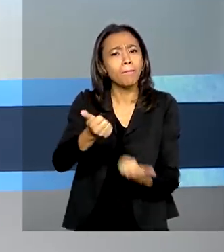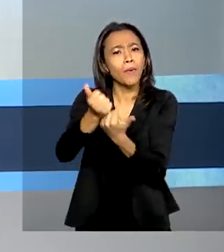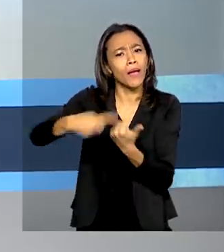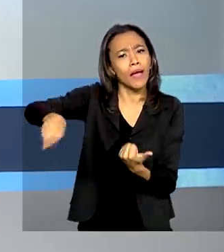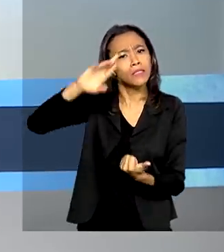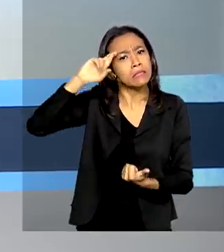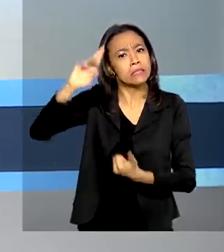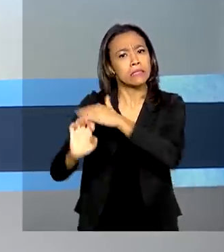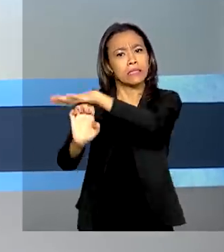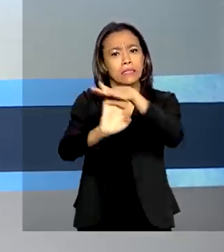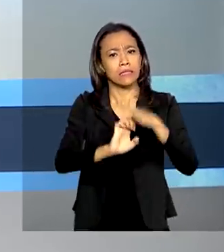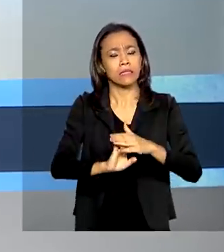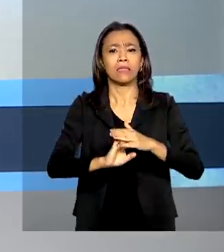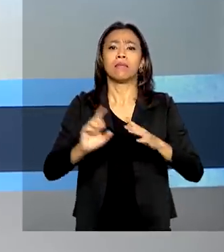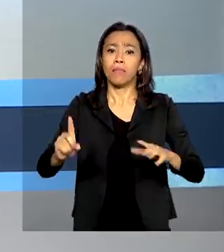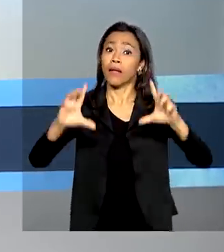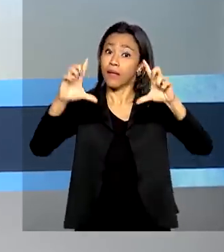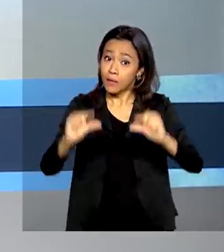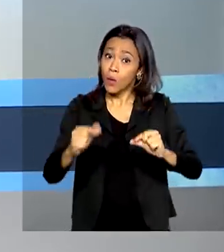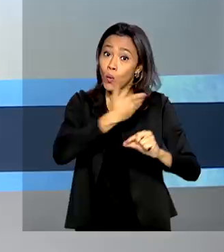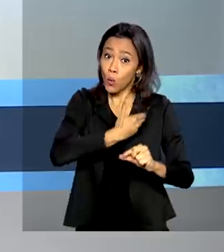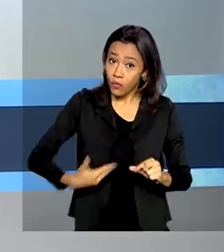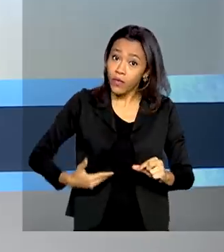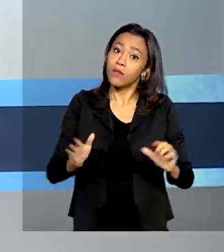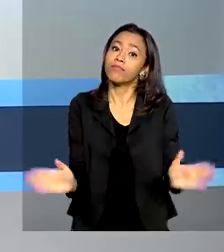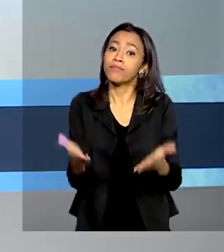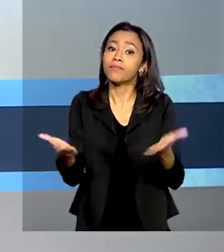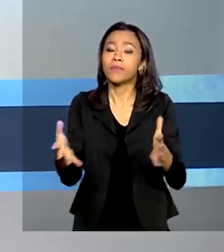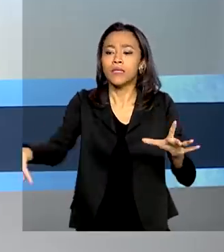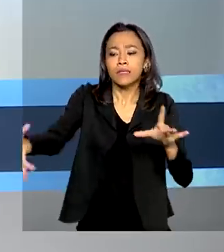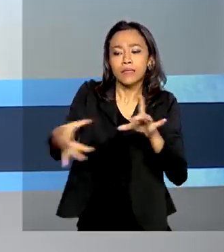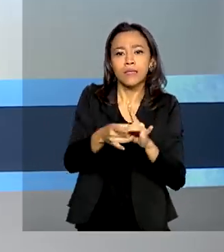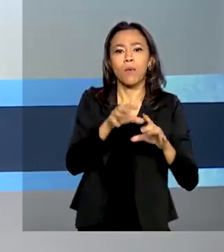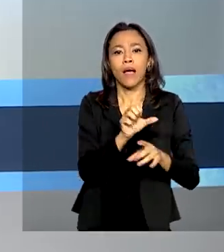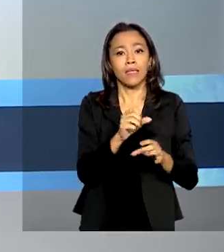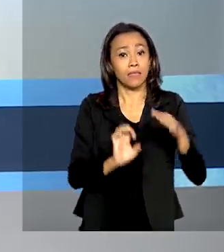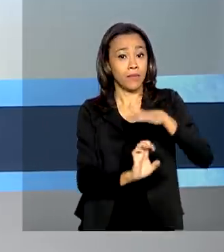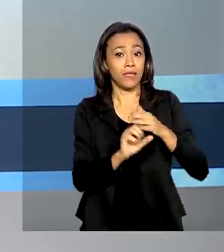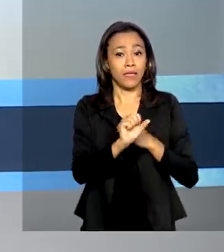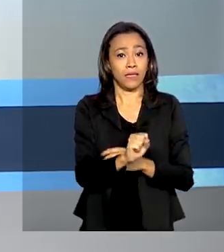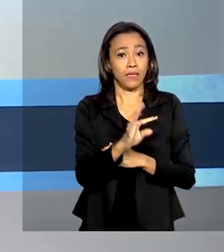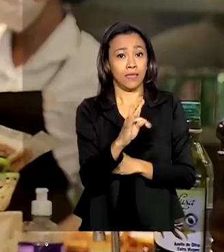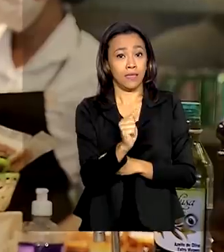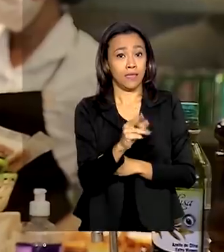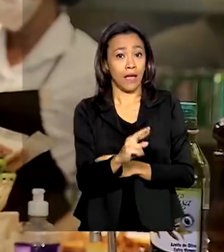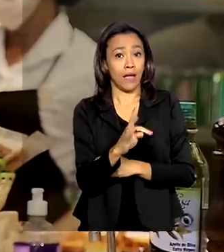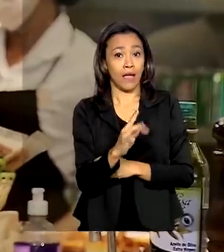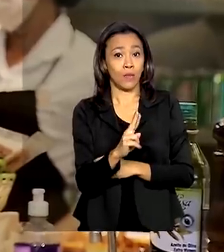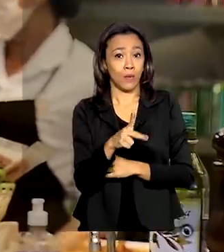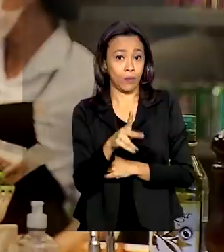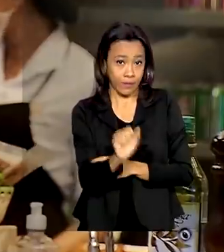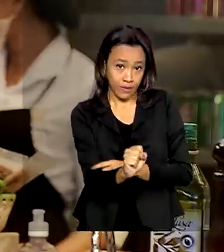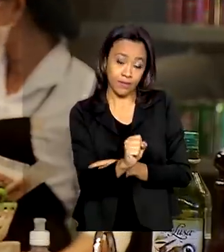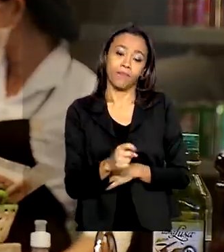superarem a crise com inovação, o governo promove a interação deles com as startups. Para